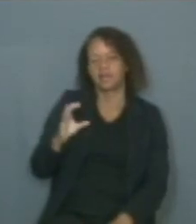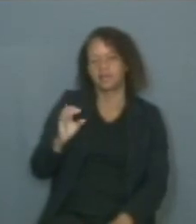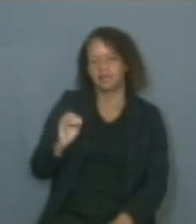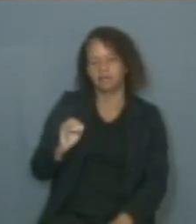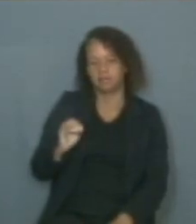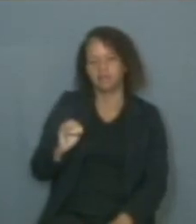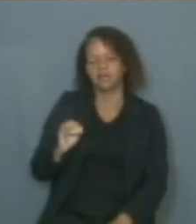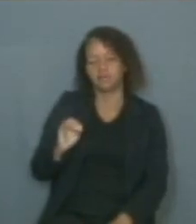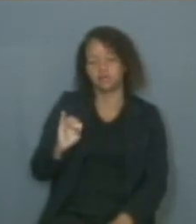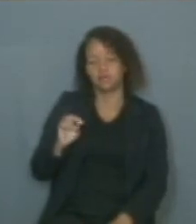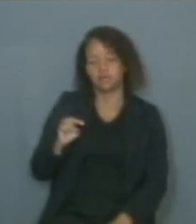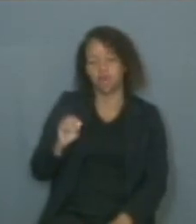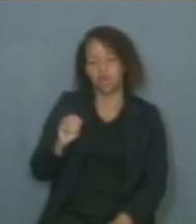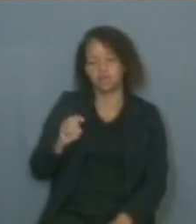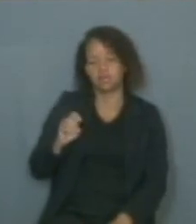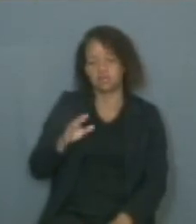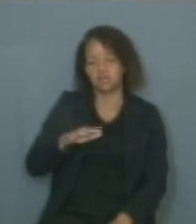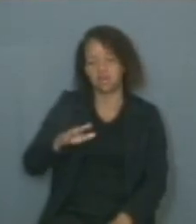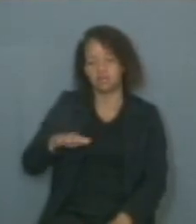Berços de inox de criança.